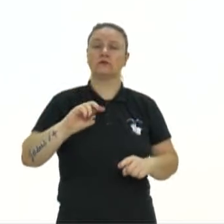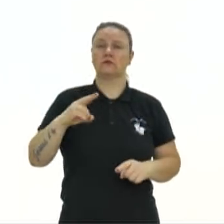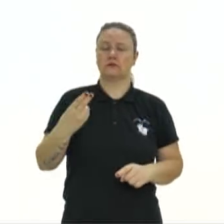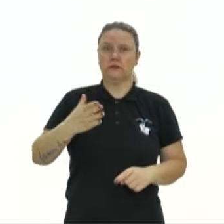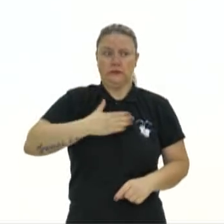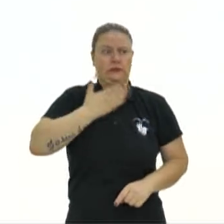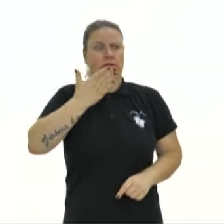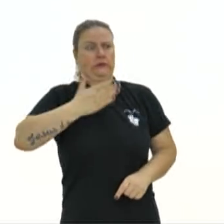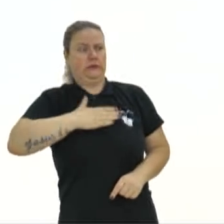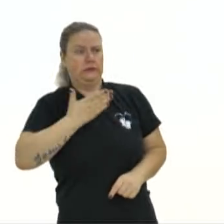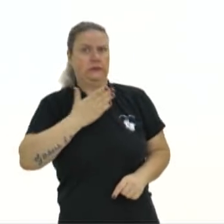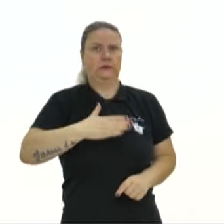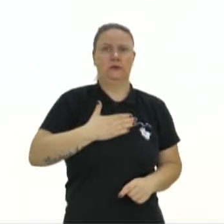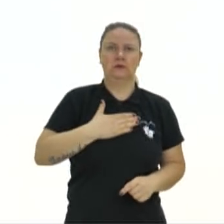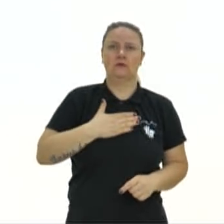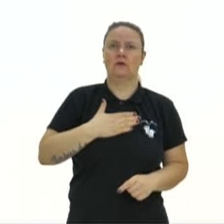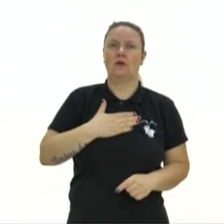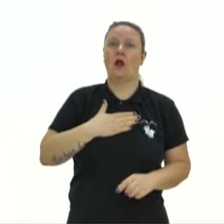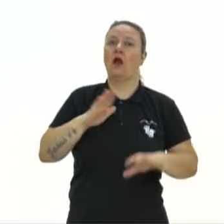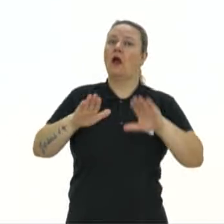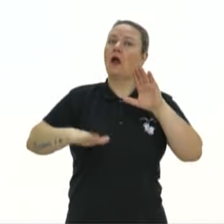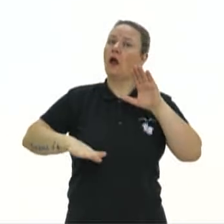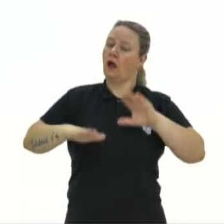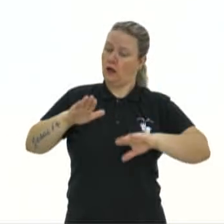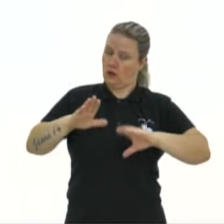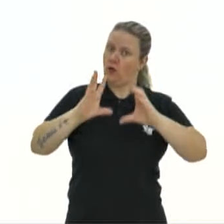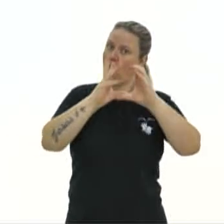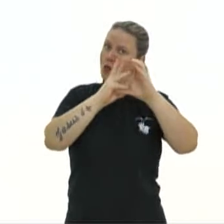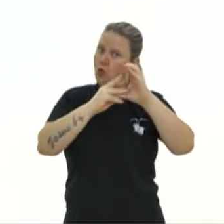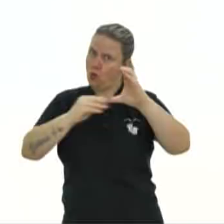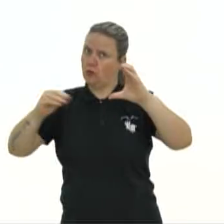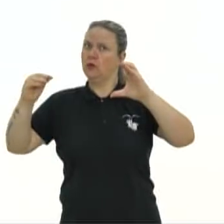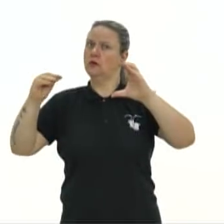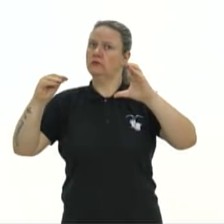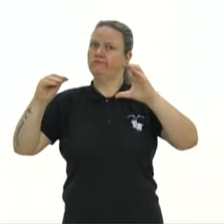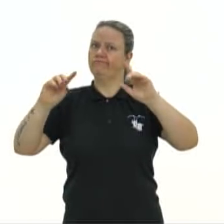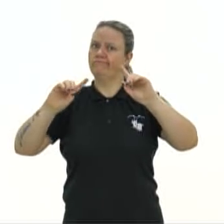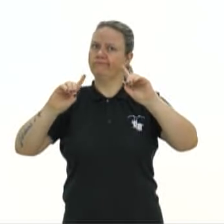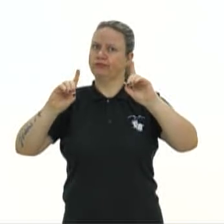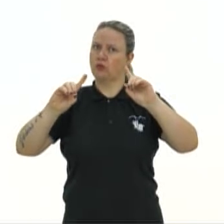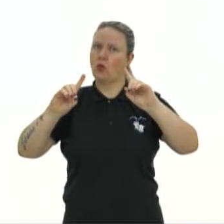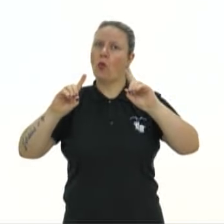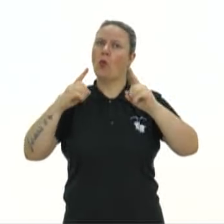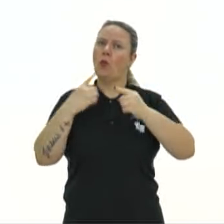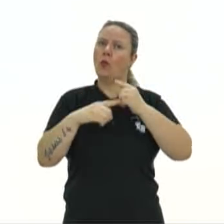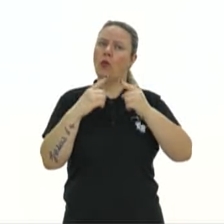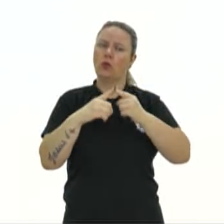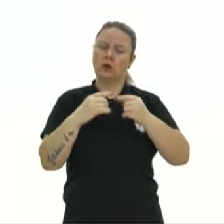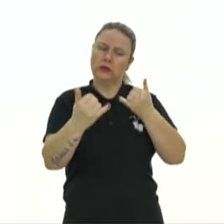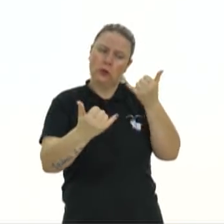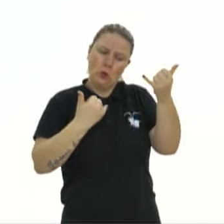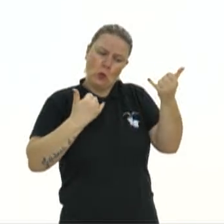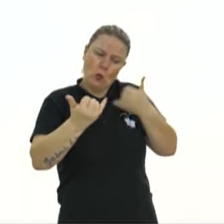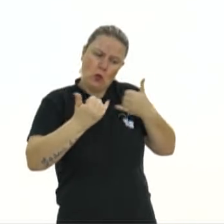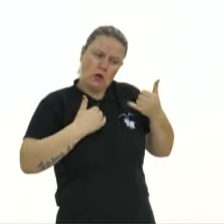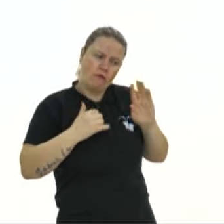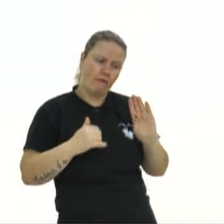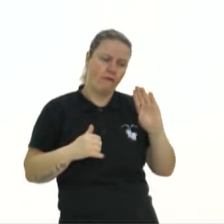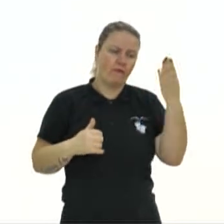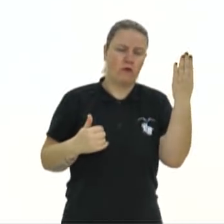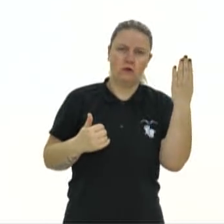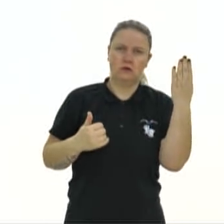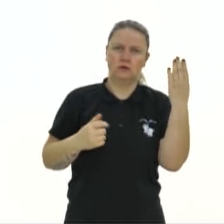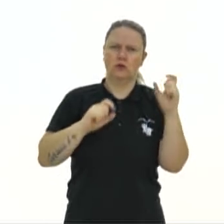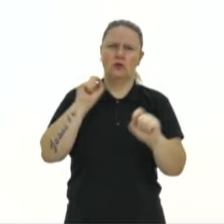repulsa? Há chances de que a notícia seja falsa. A disseminação de notícias falsas, com